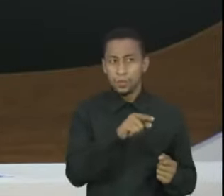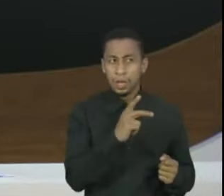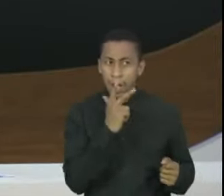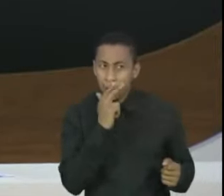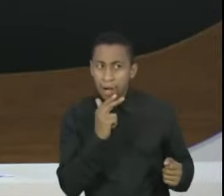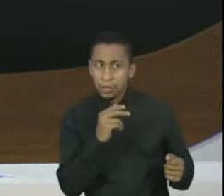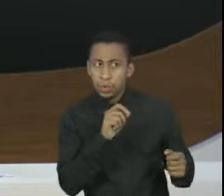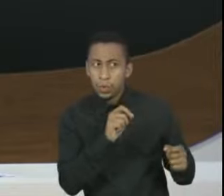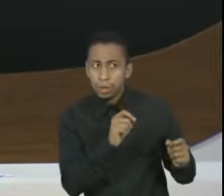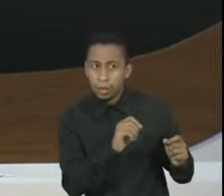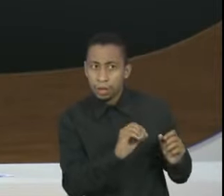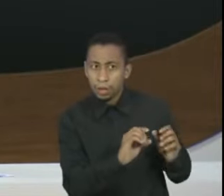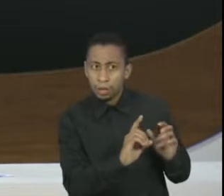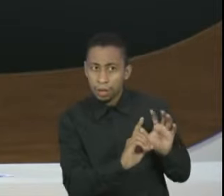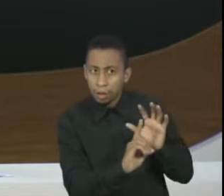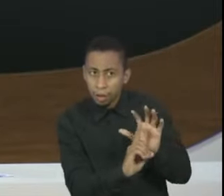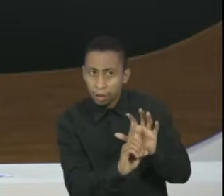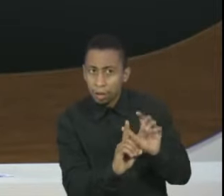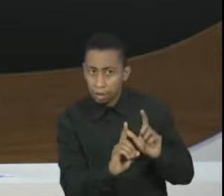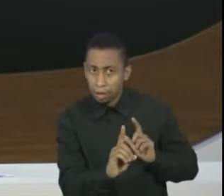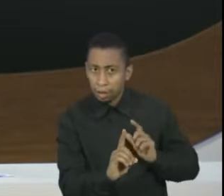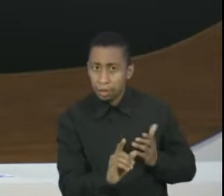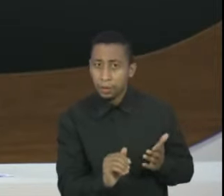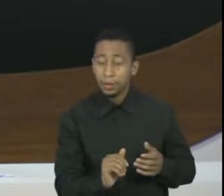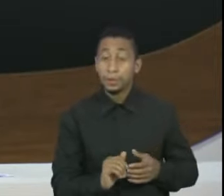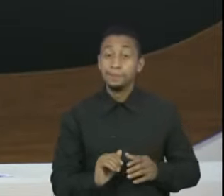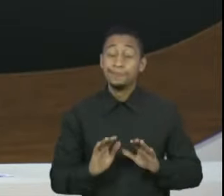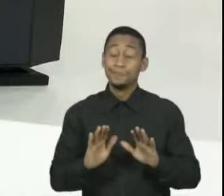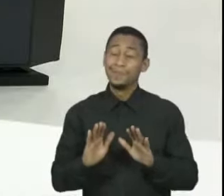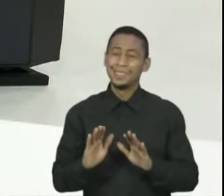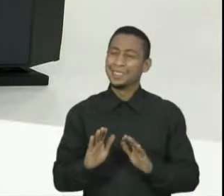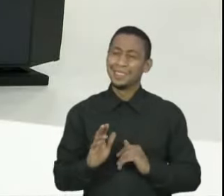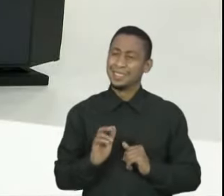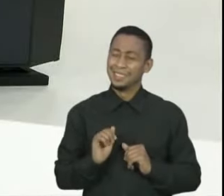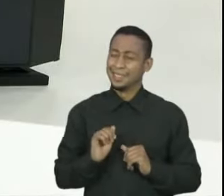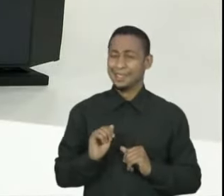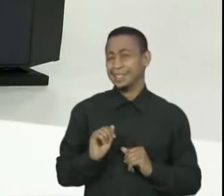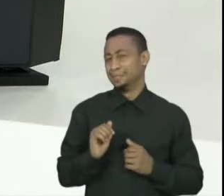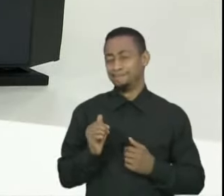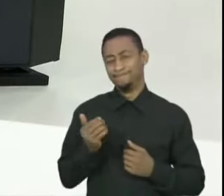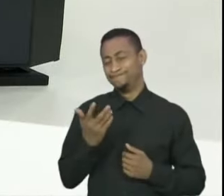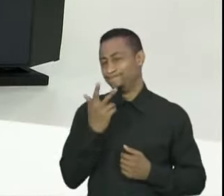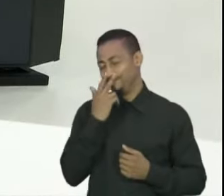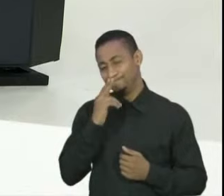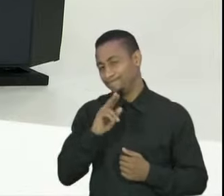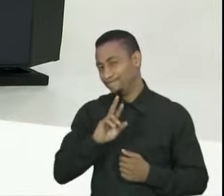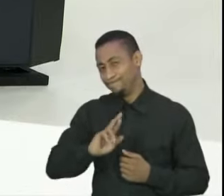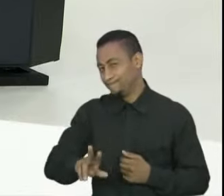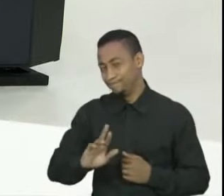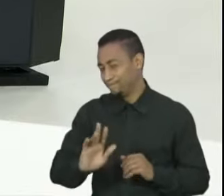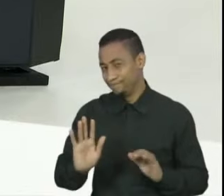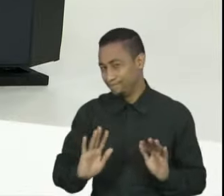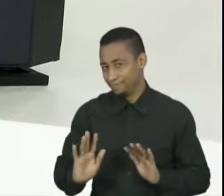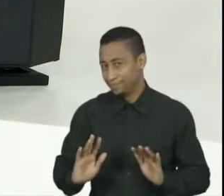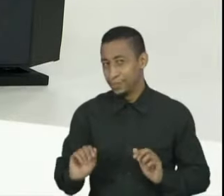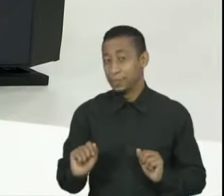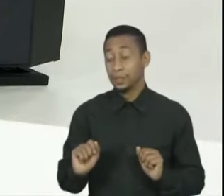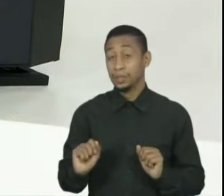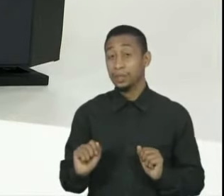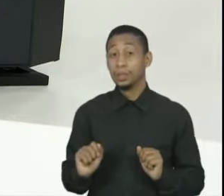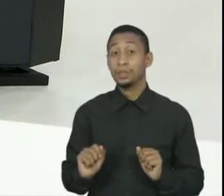reg AM e não absolutamente não existe